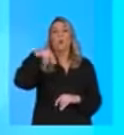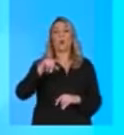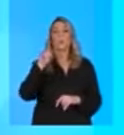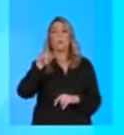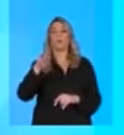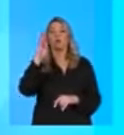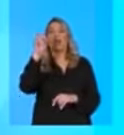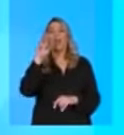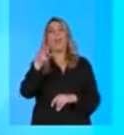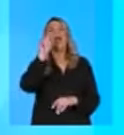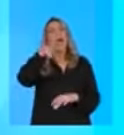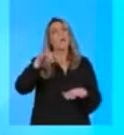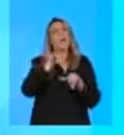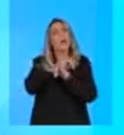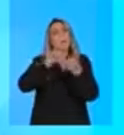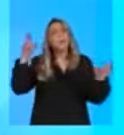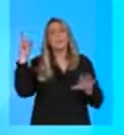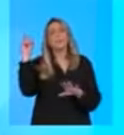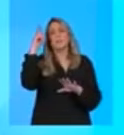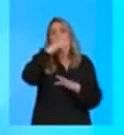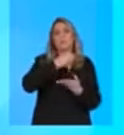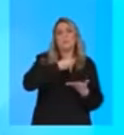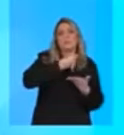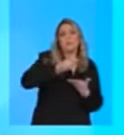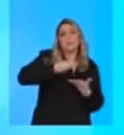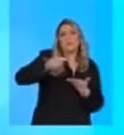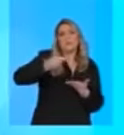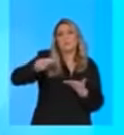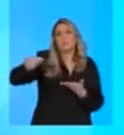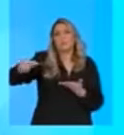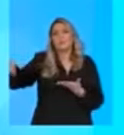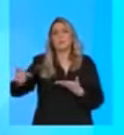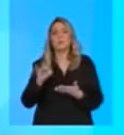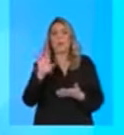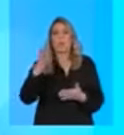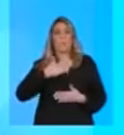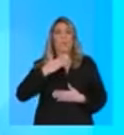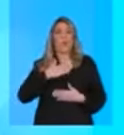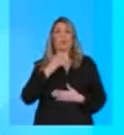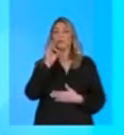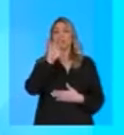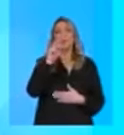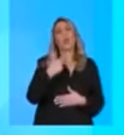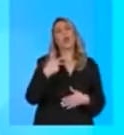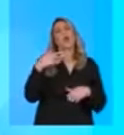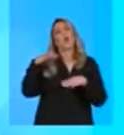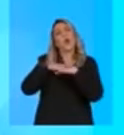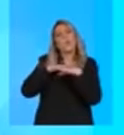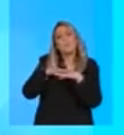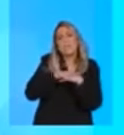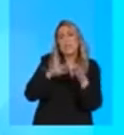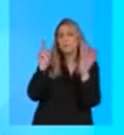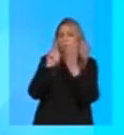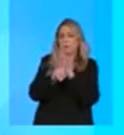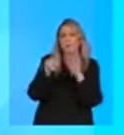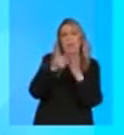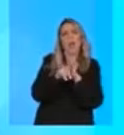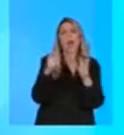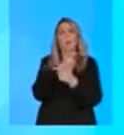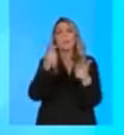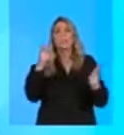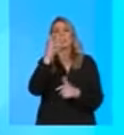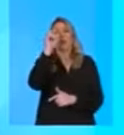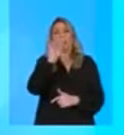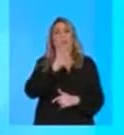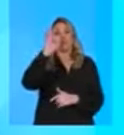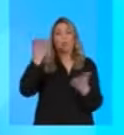campanha dura difícil eu vou panfletando na rua sem Equipe basicamente sozinho falando com um por um aumentei 50% agora na